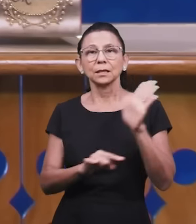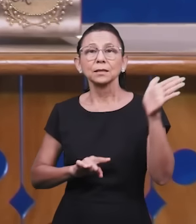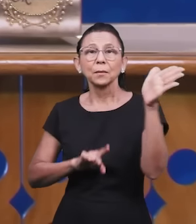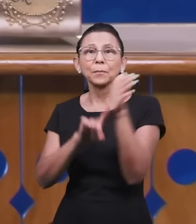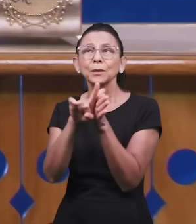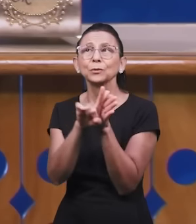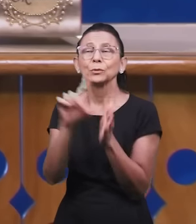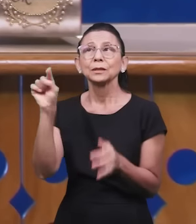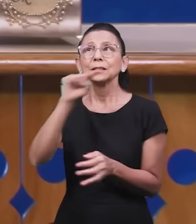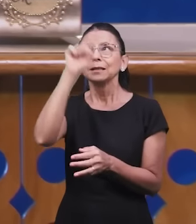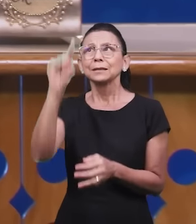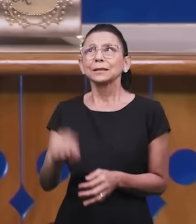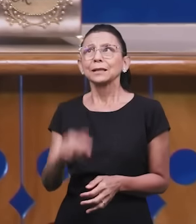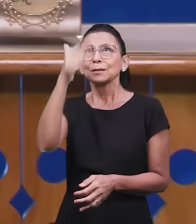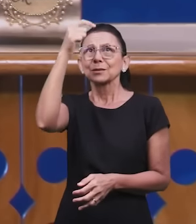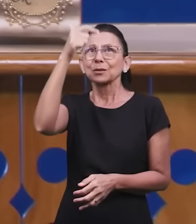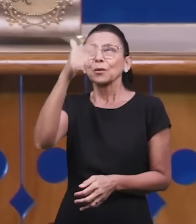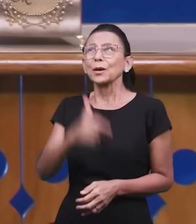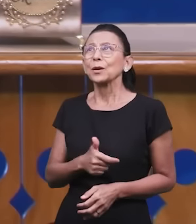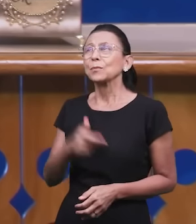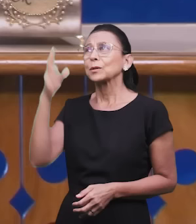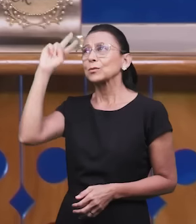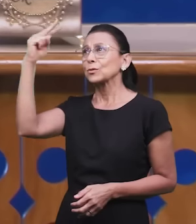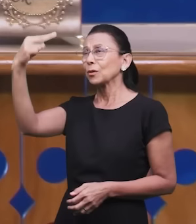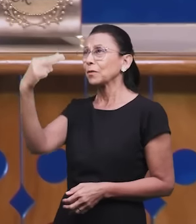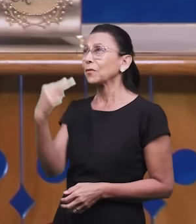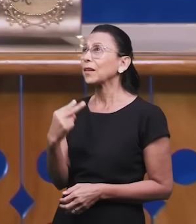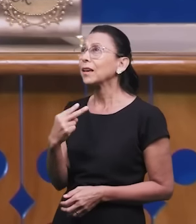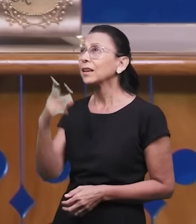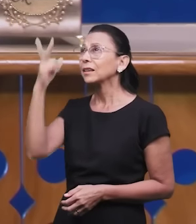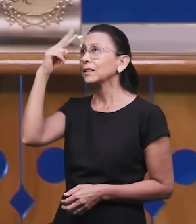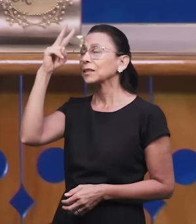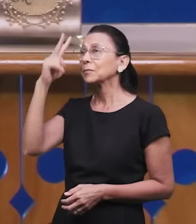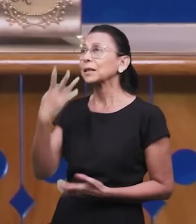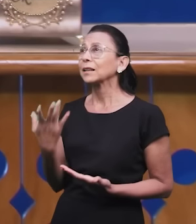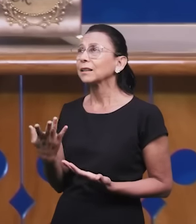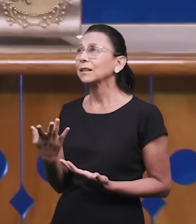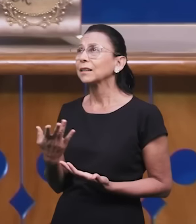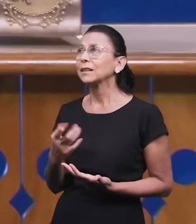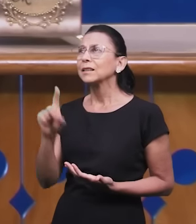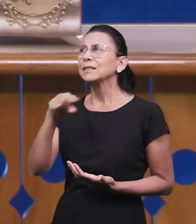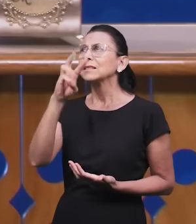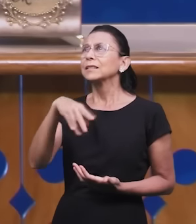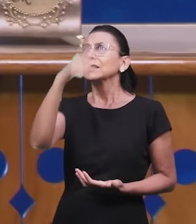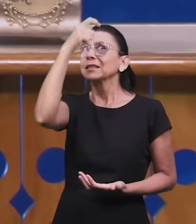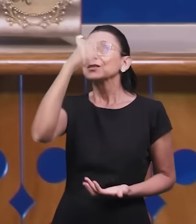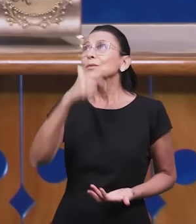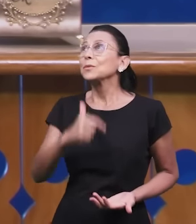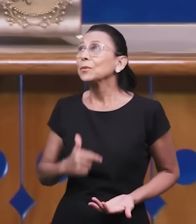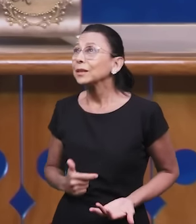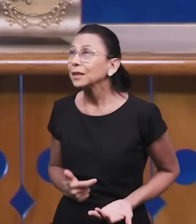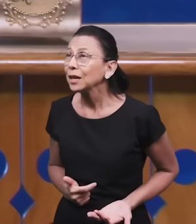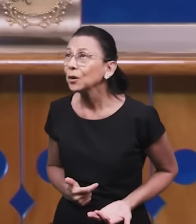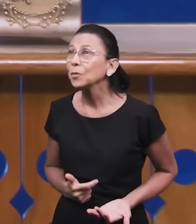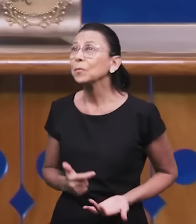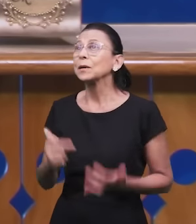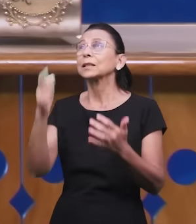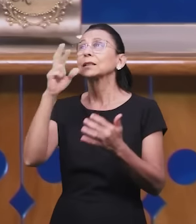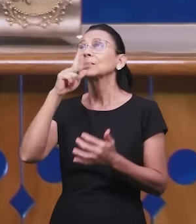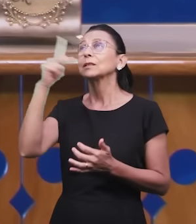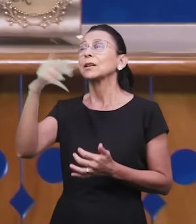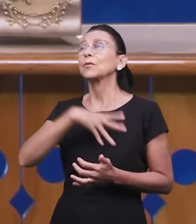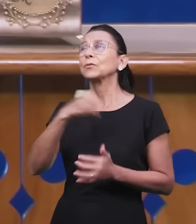que é o homem mortal para que te lembres dele e o filho do homem para que o visites. Então nós vemos aqui